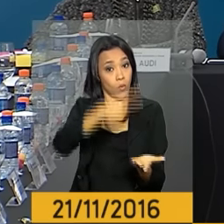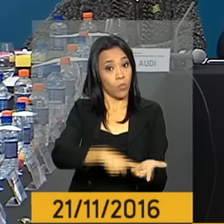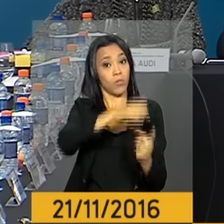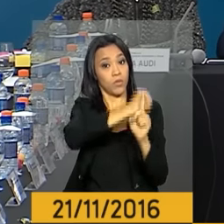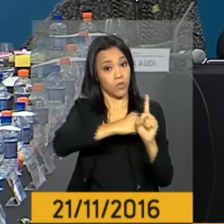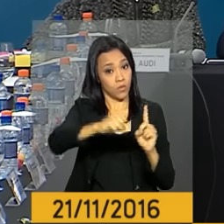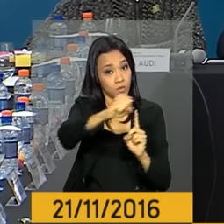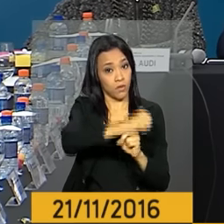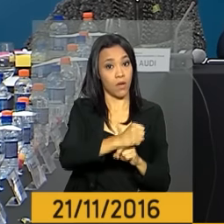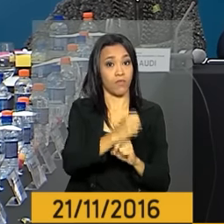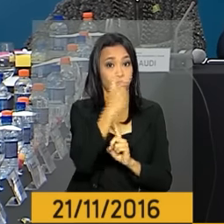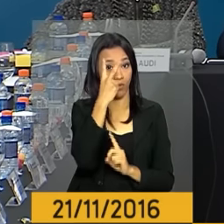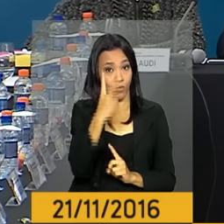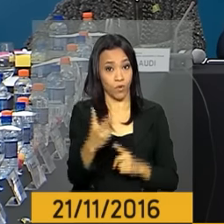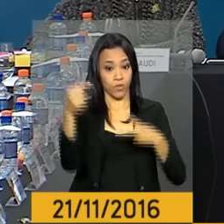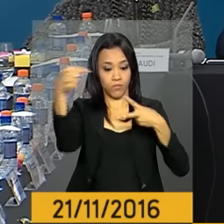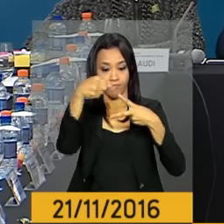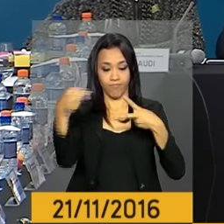lado.